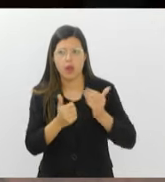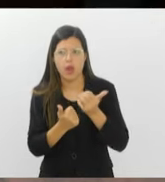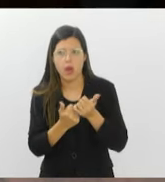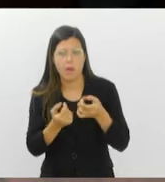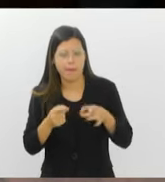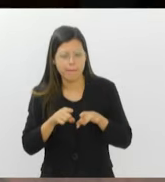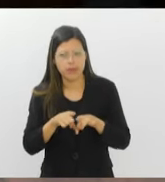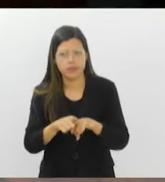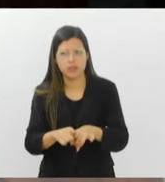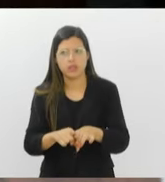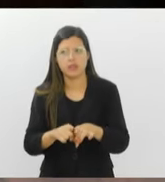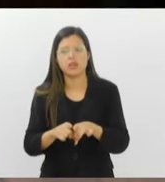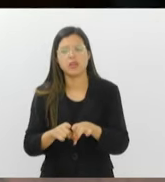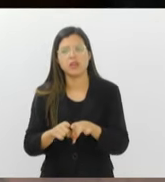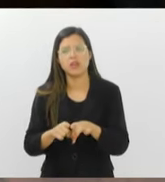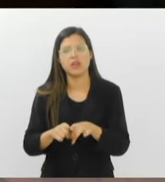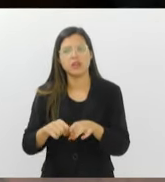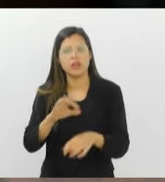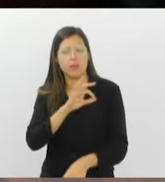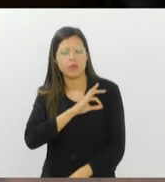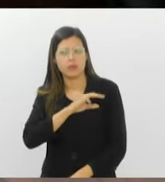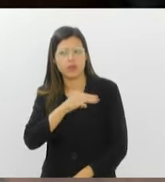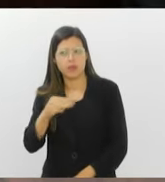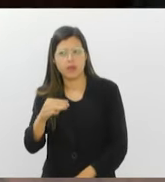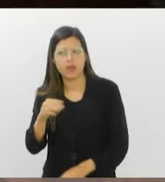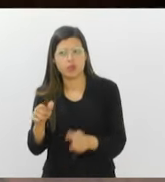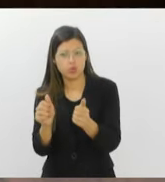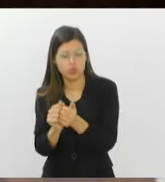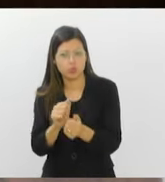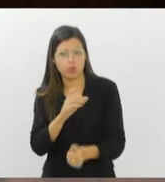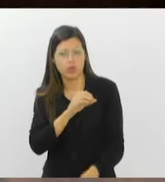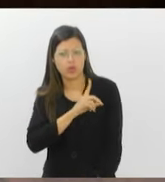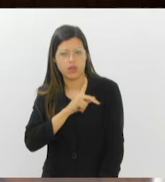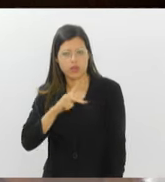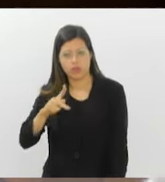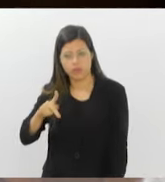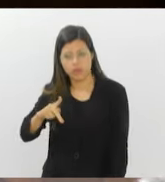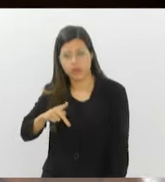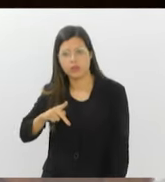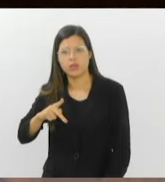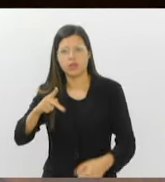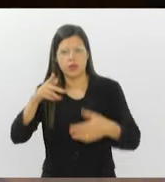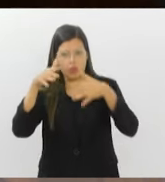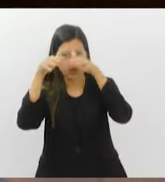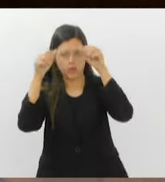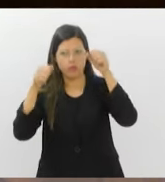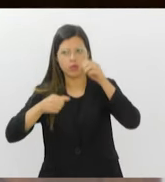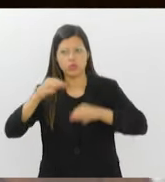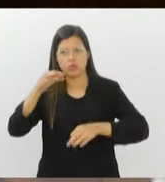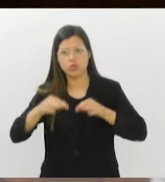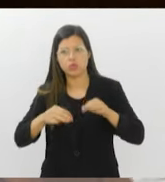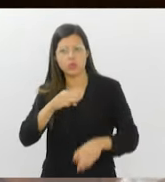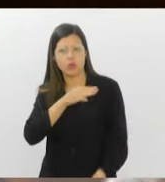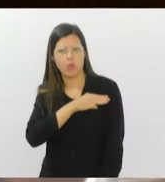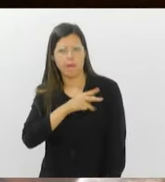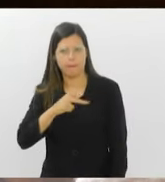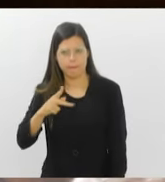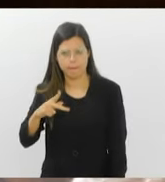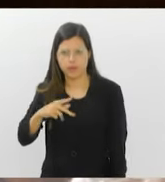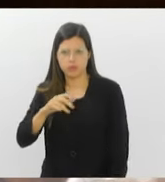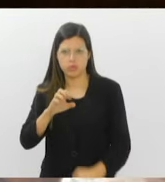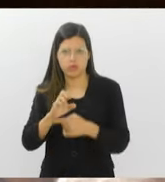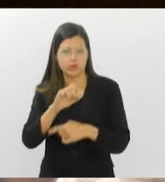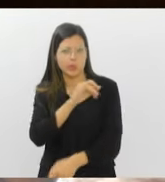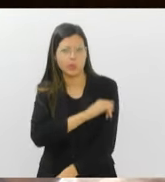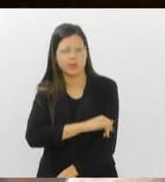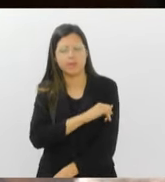de Estado de Polícia Militar com a Defensoria Pública, o Tribunal de Justiça e o Ministério Público do Estado do Rio de Janeiro. Eu